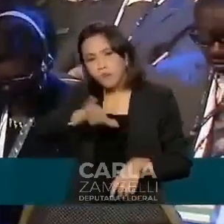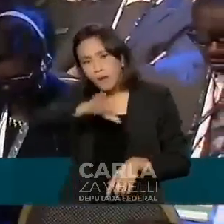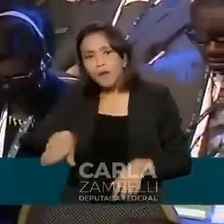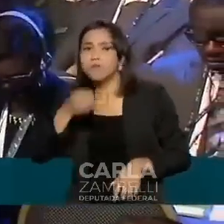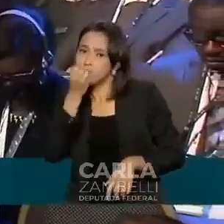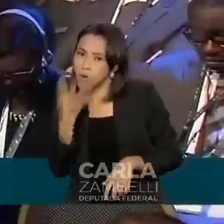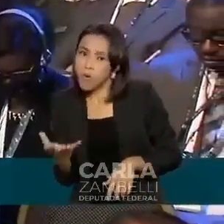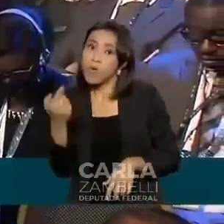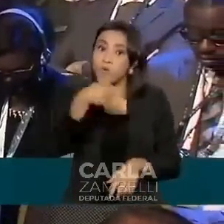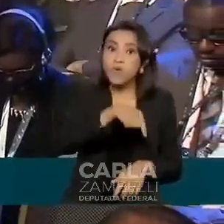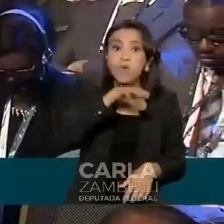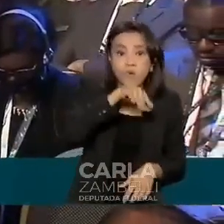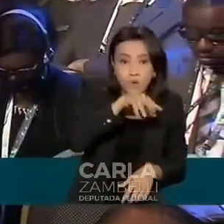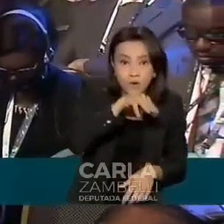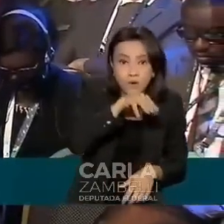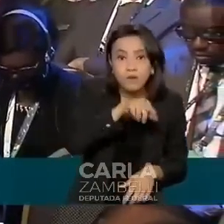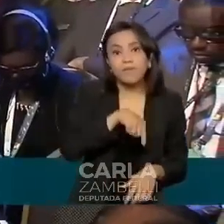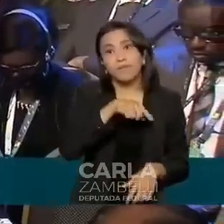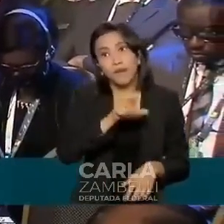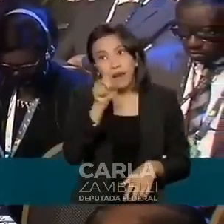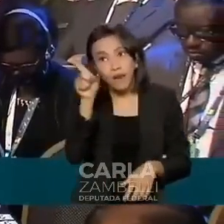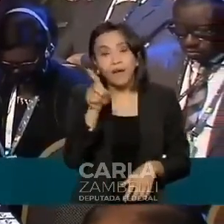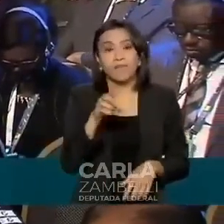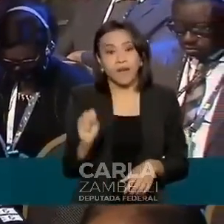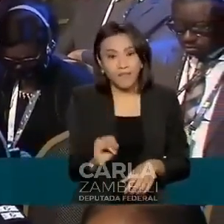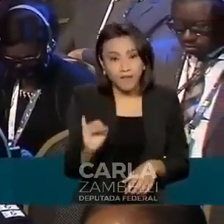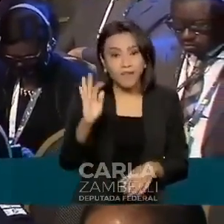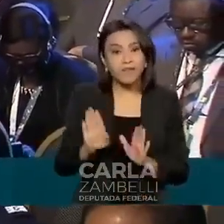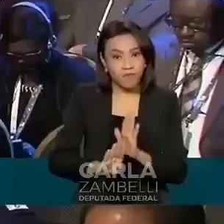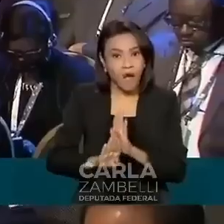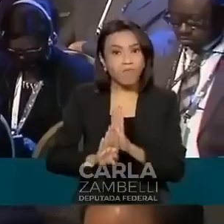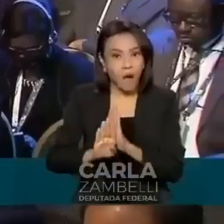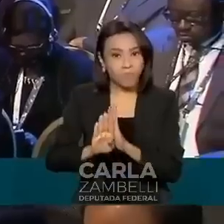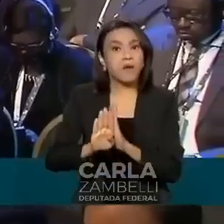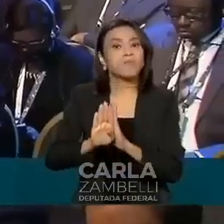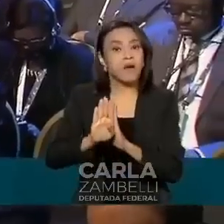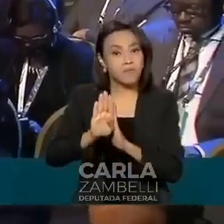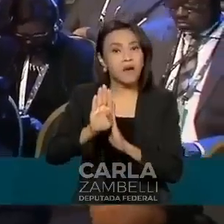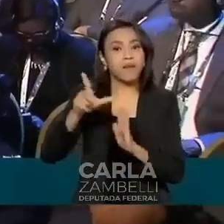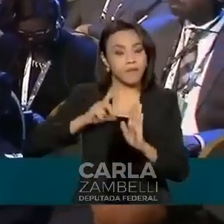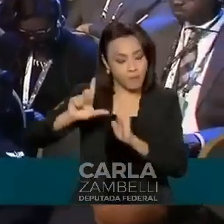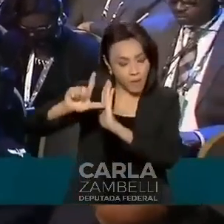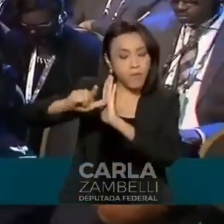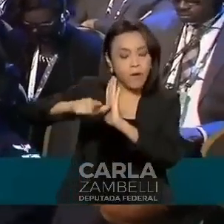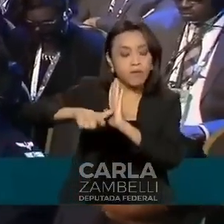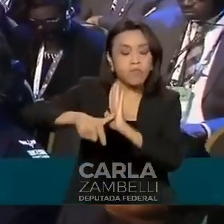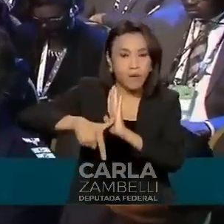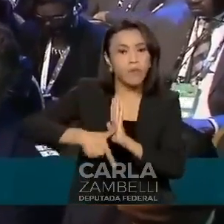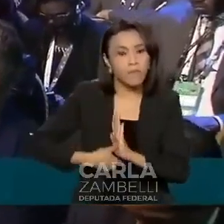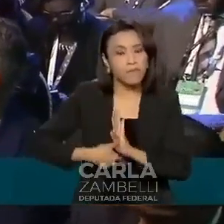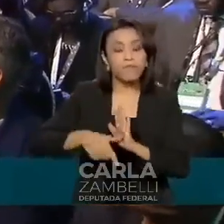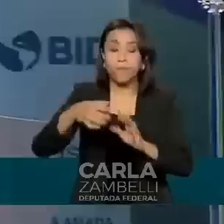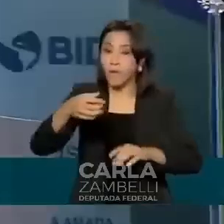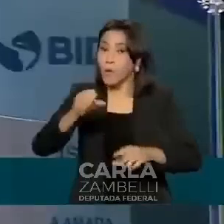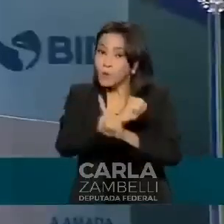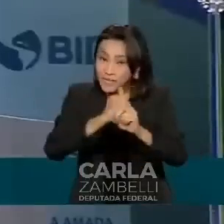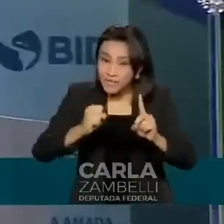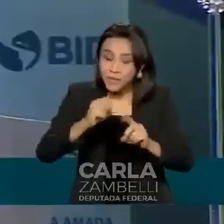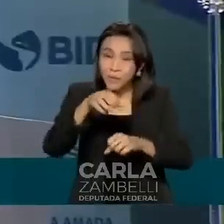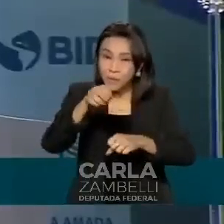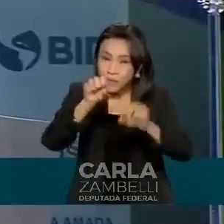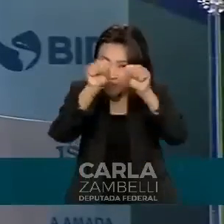crise ou vai lamber lá fora a inflação vai subir muito vai ter recessão sistema político vai continuar sua